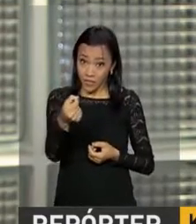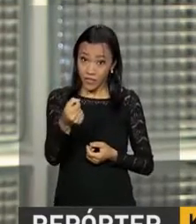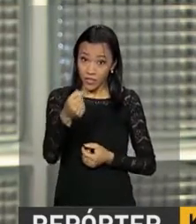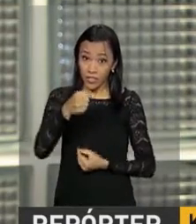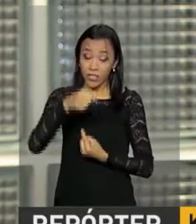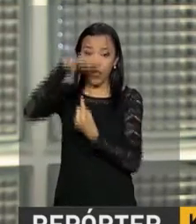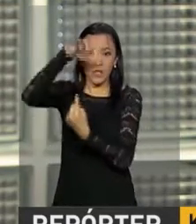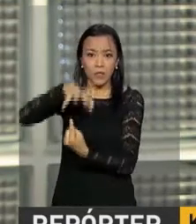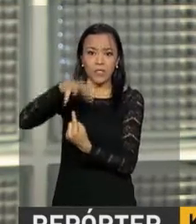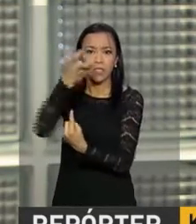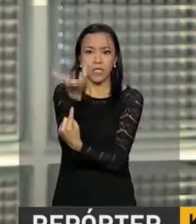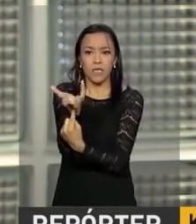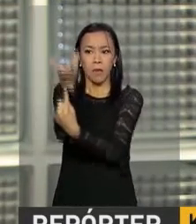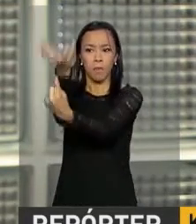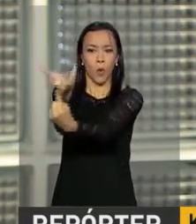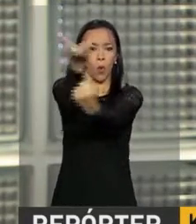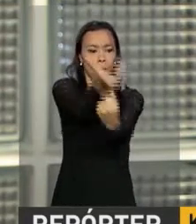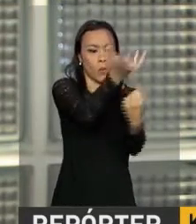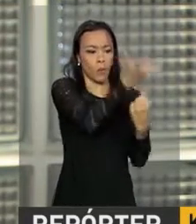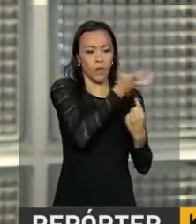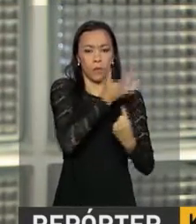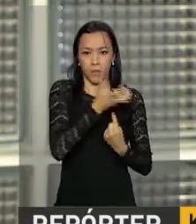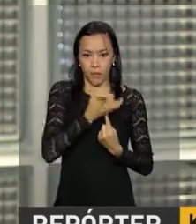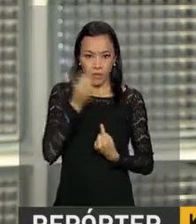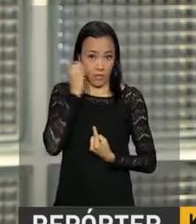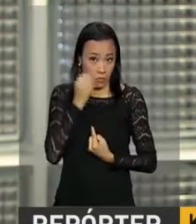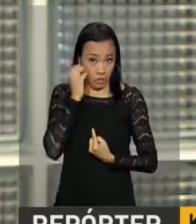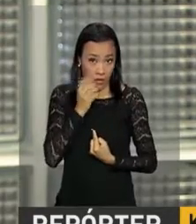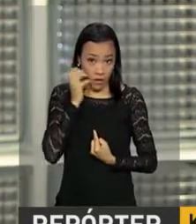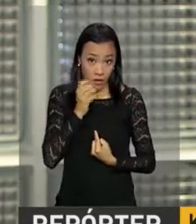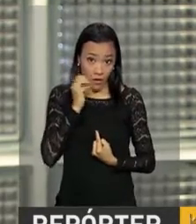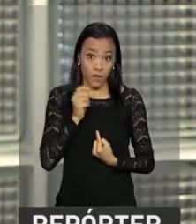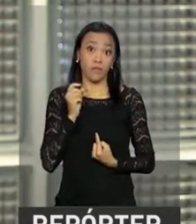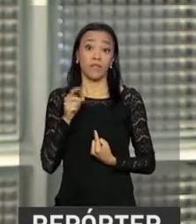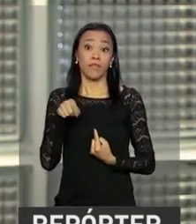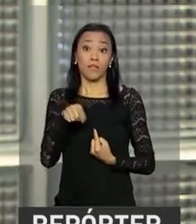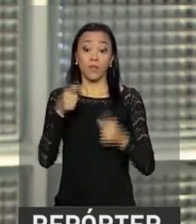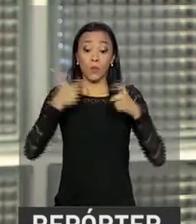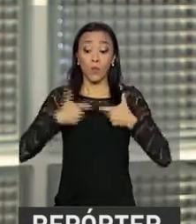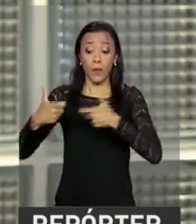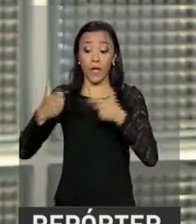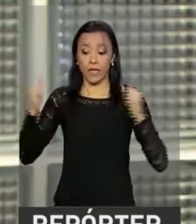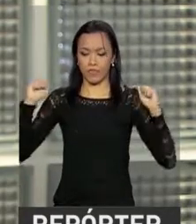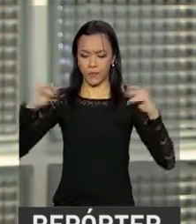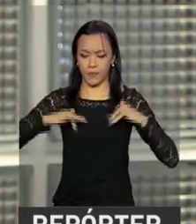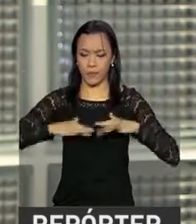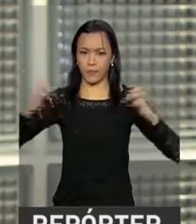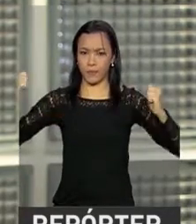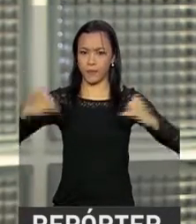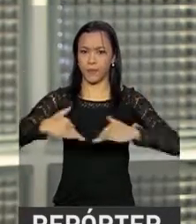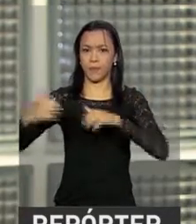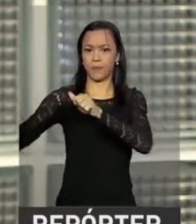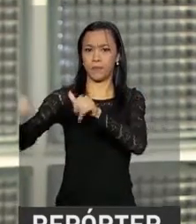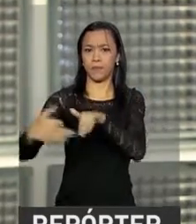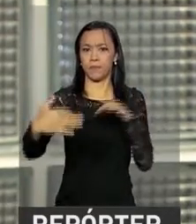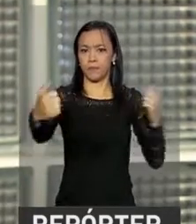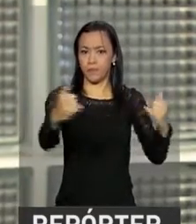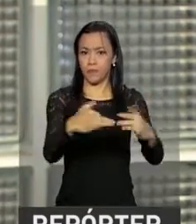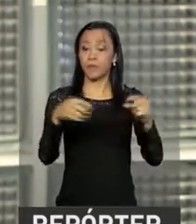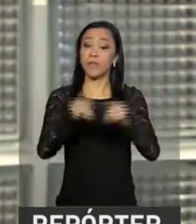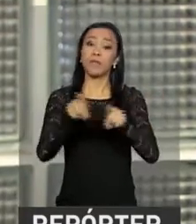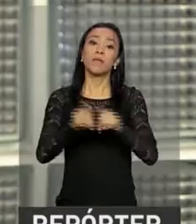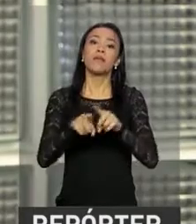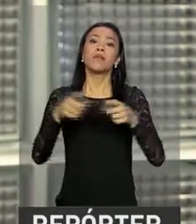apenas nos locais de maior concentração das olimpíadas é a lei também de ampliações das